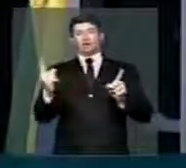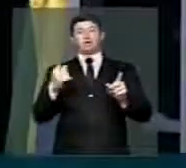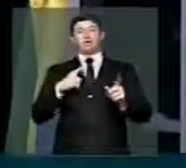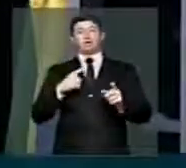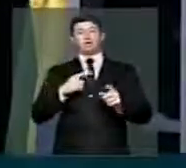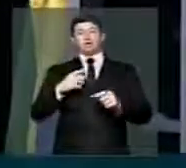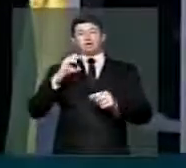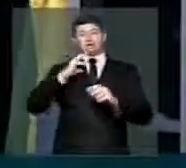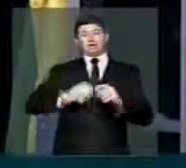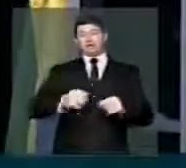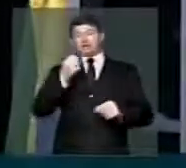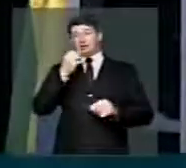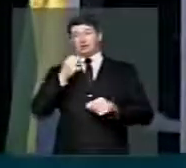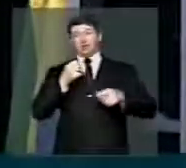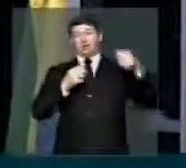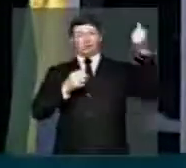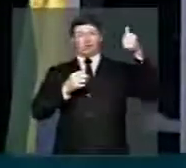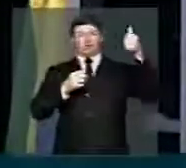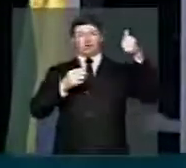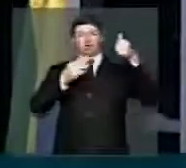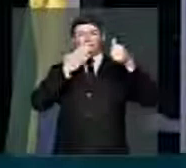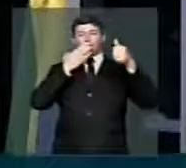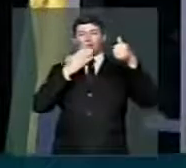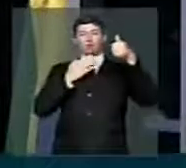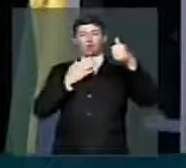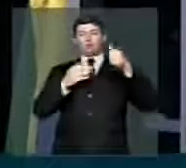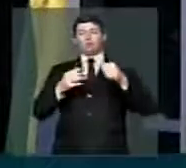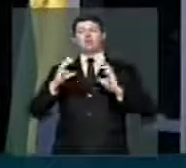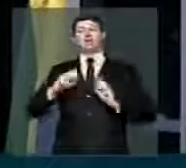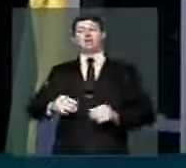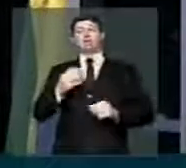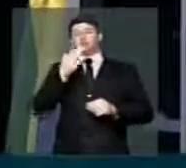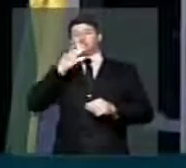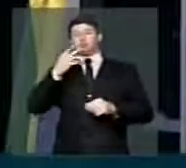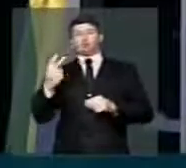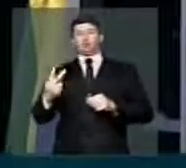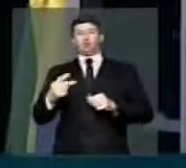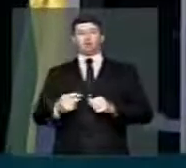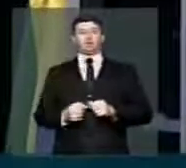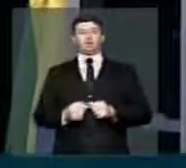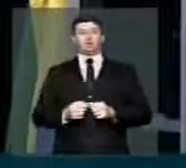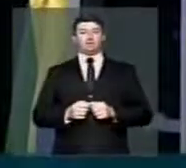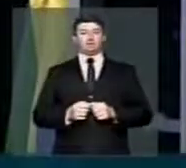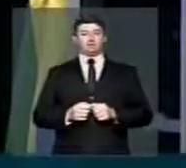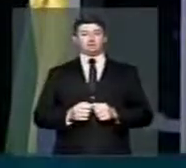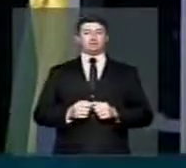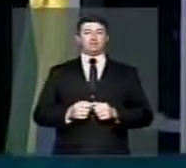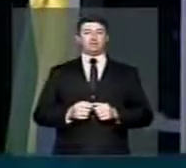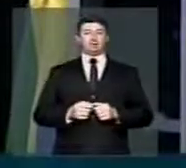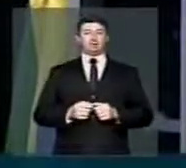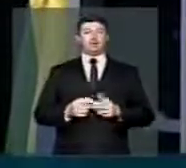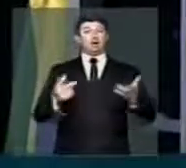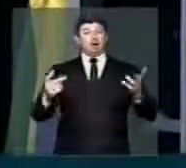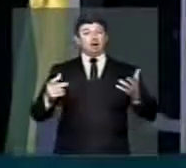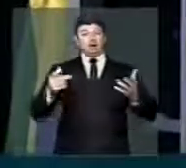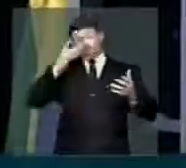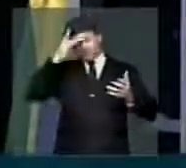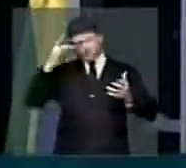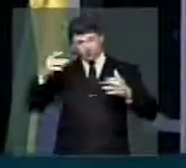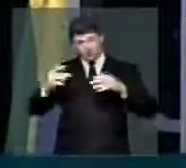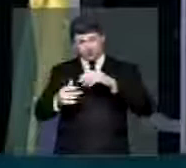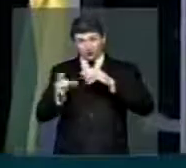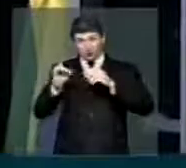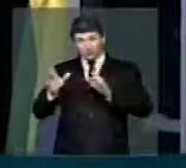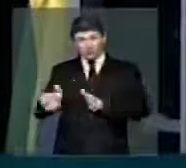segunda categoria. Aquele do setor privado que tem 5% do PIB para 15%, e aquele do setor público